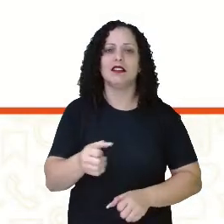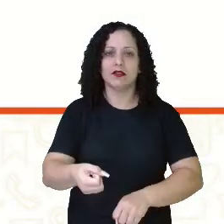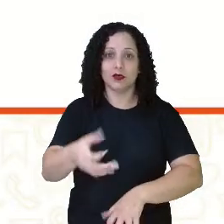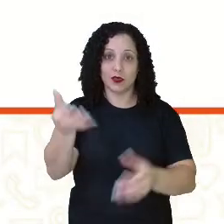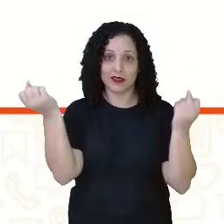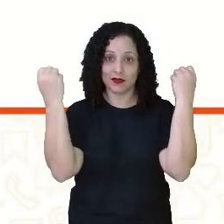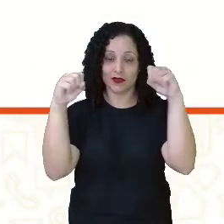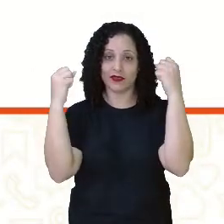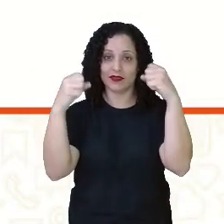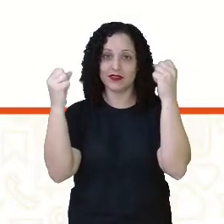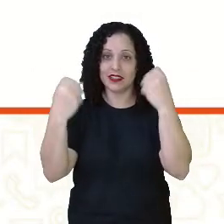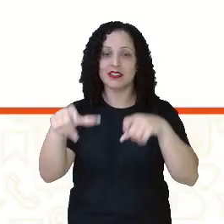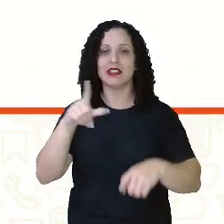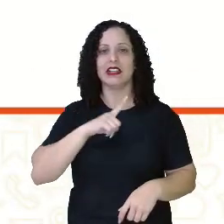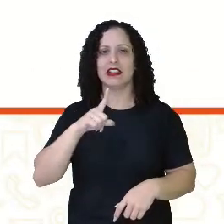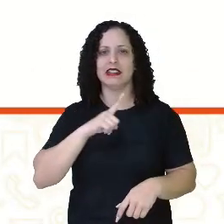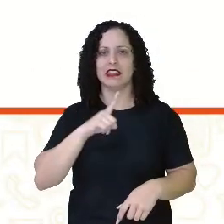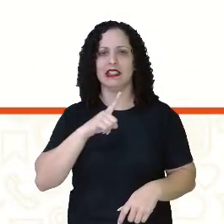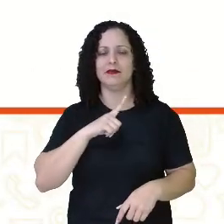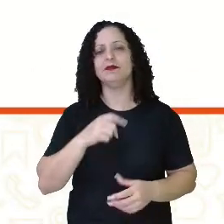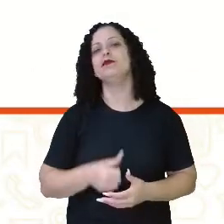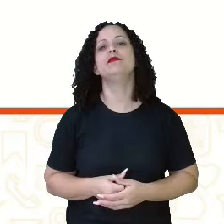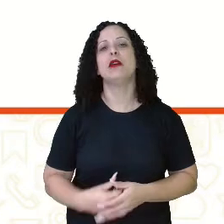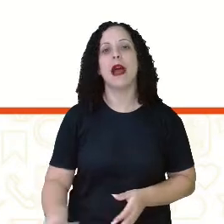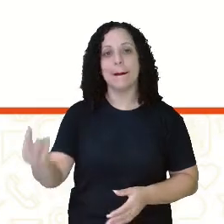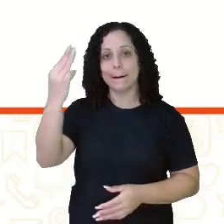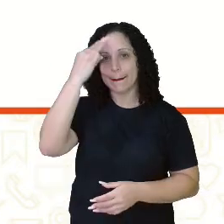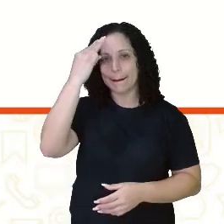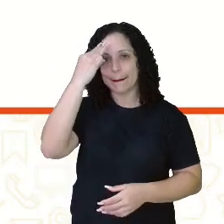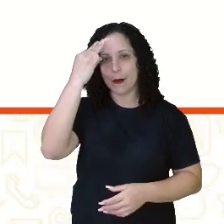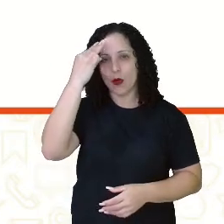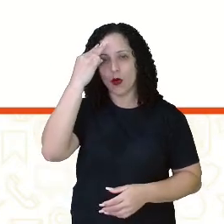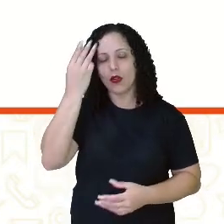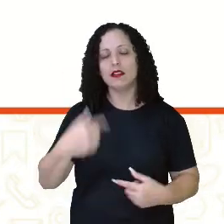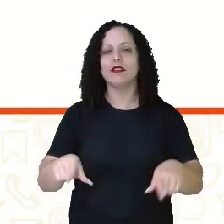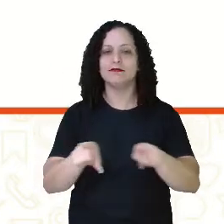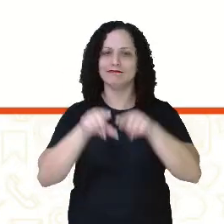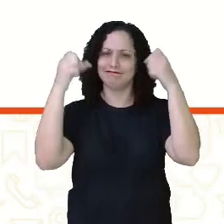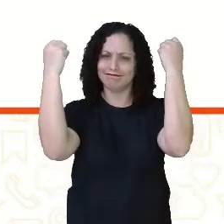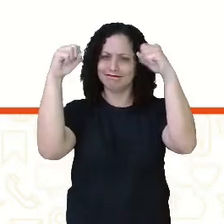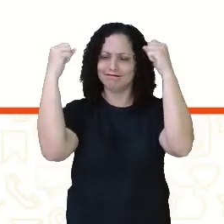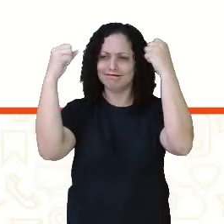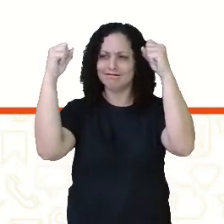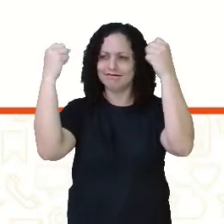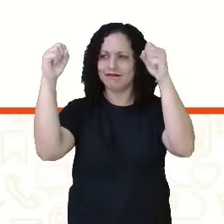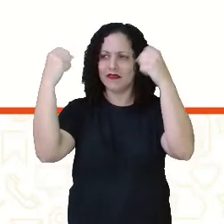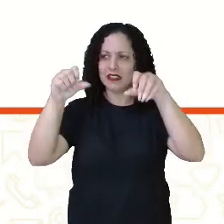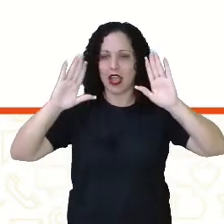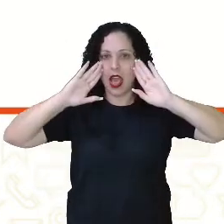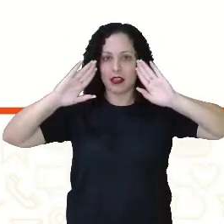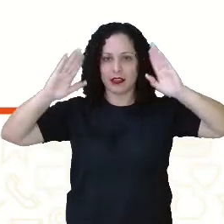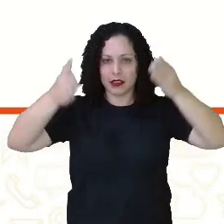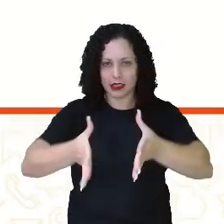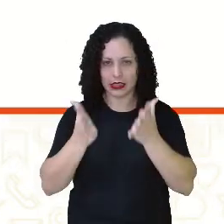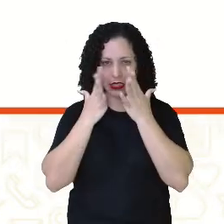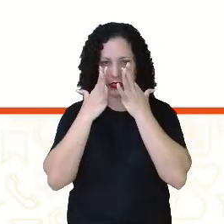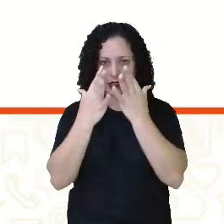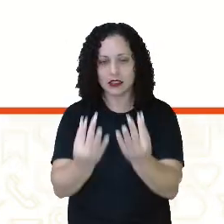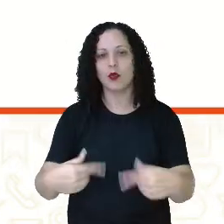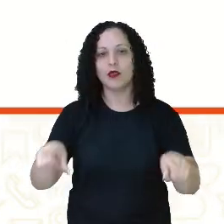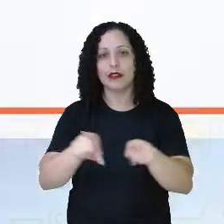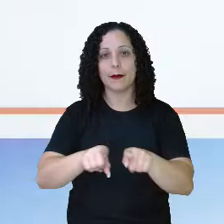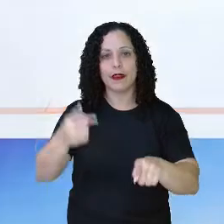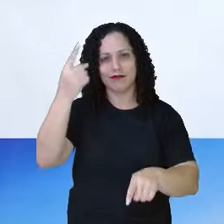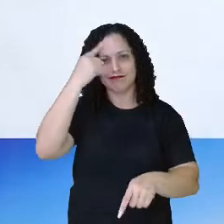com ele, né? Como ele trabalha a memória, como a educação física trabalha a atenção e o raciocínio